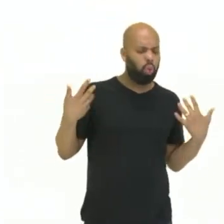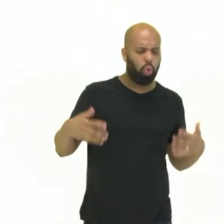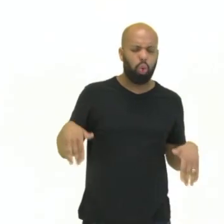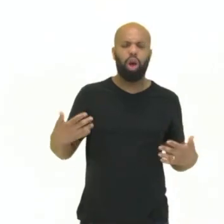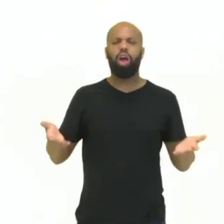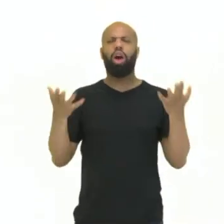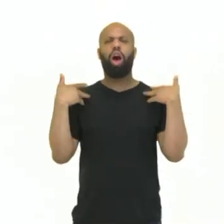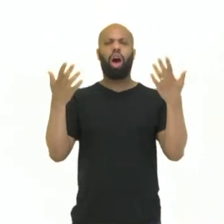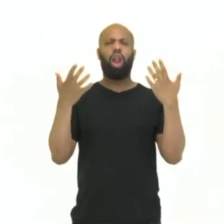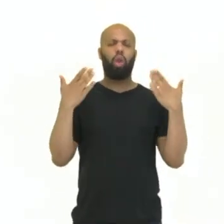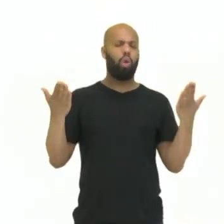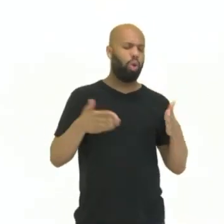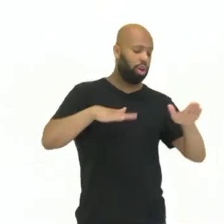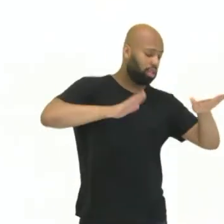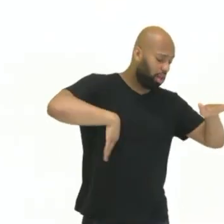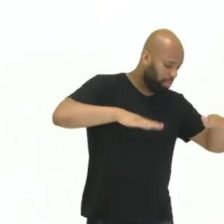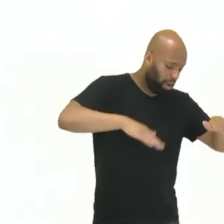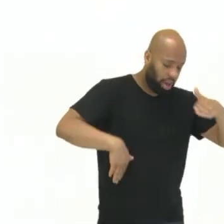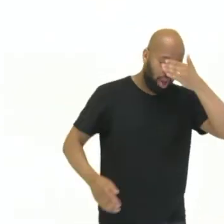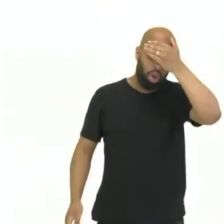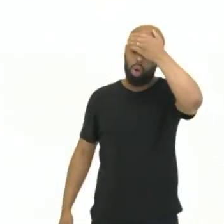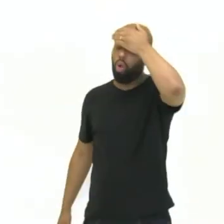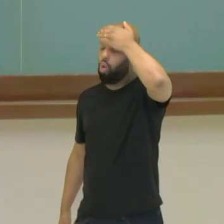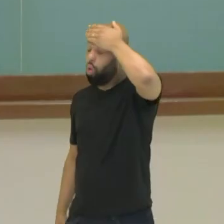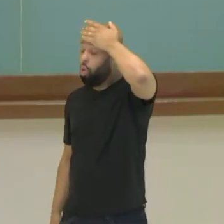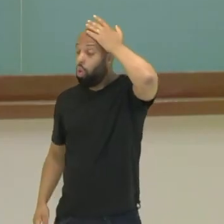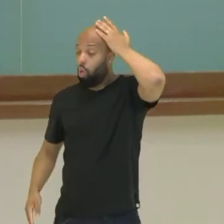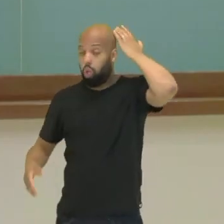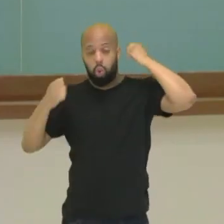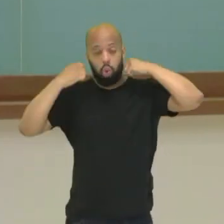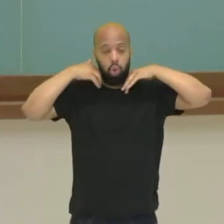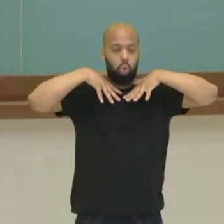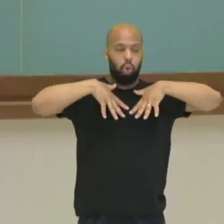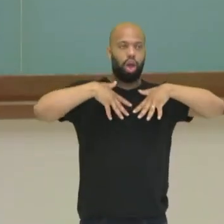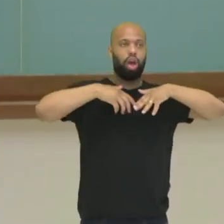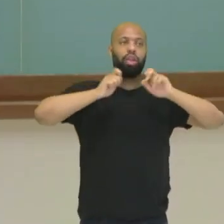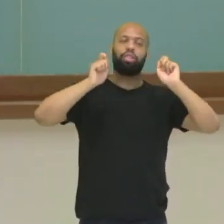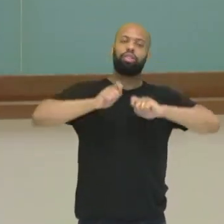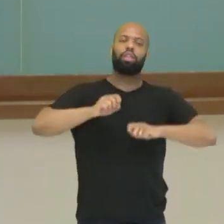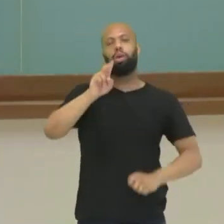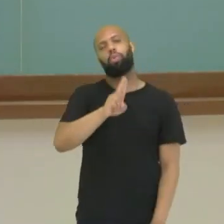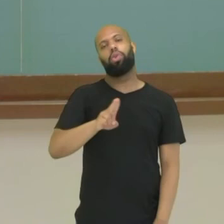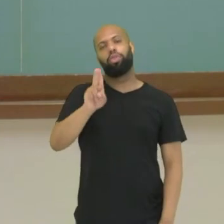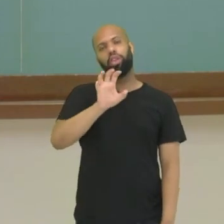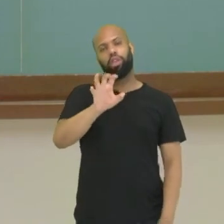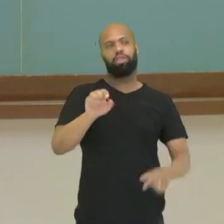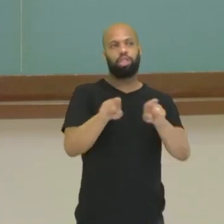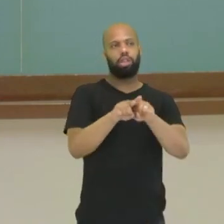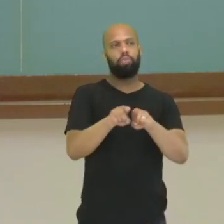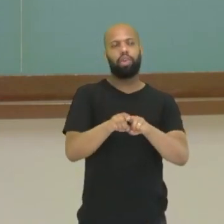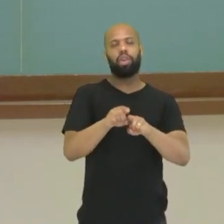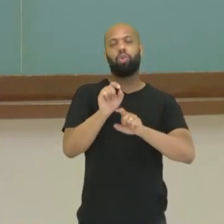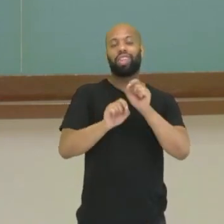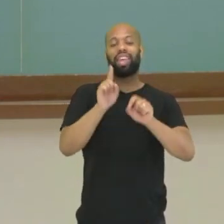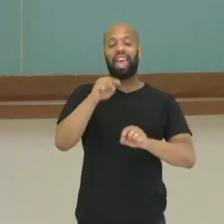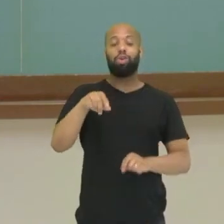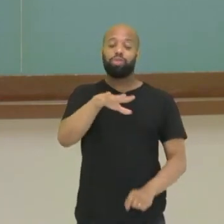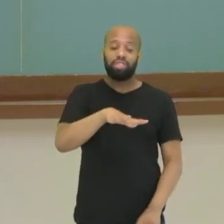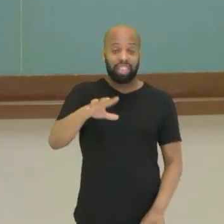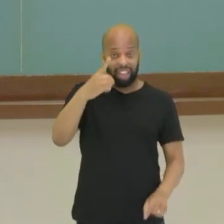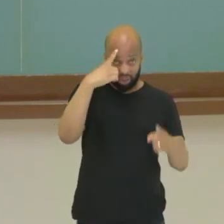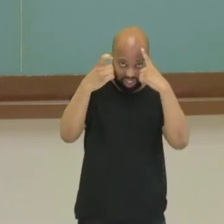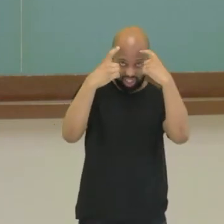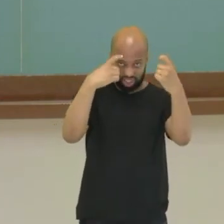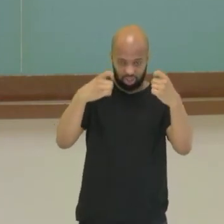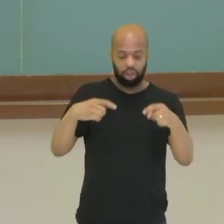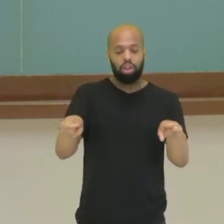muito calor nessa praia hoje, gente, nossa, né? Então, brincar com isso, né? Com os lugares, com o cenário verbal também. Ou de